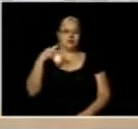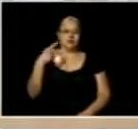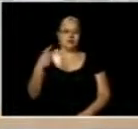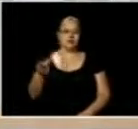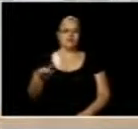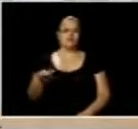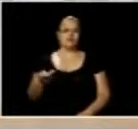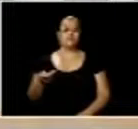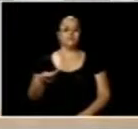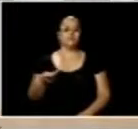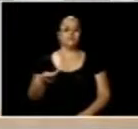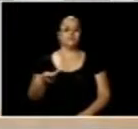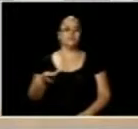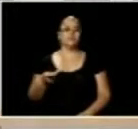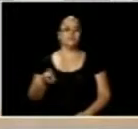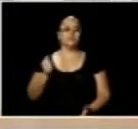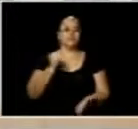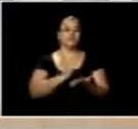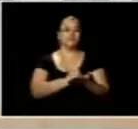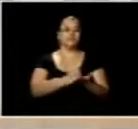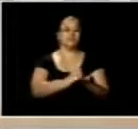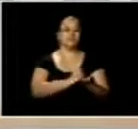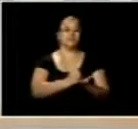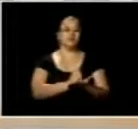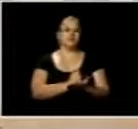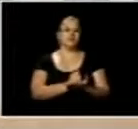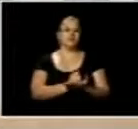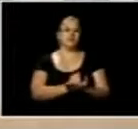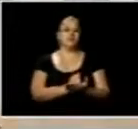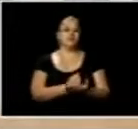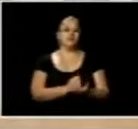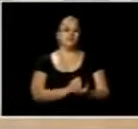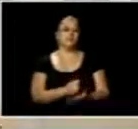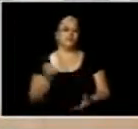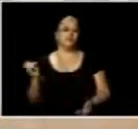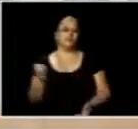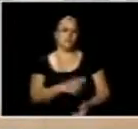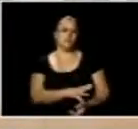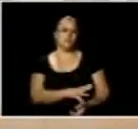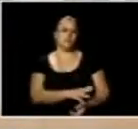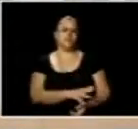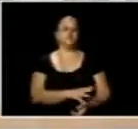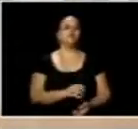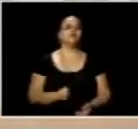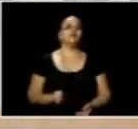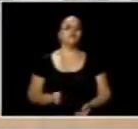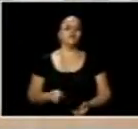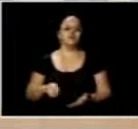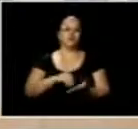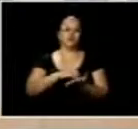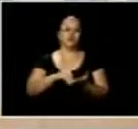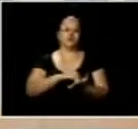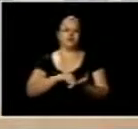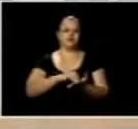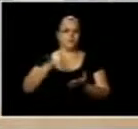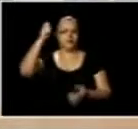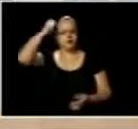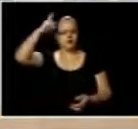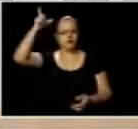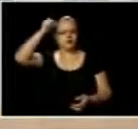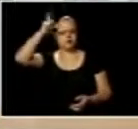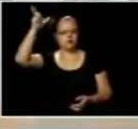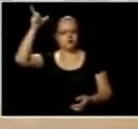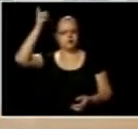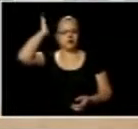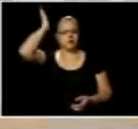Cultura no município de Taubaté. E aí, para minha preocupação, presidente, e aqui o prefeito, ele novamente manda para